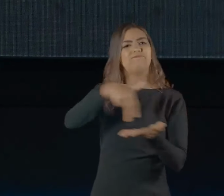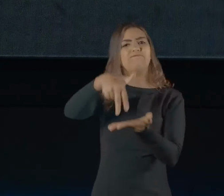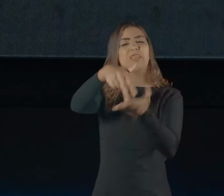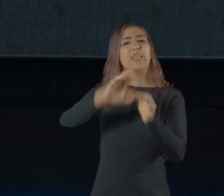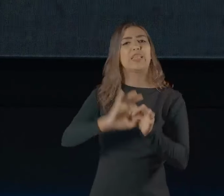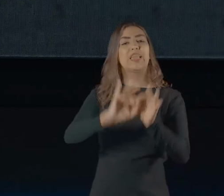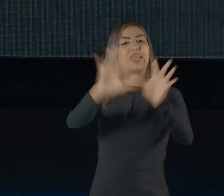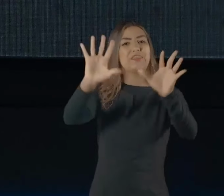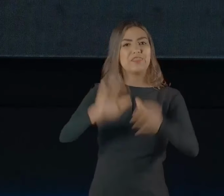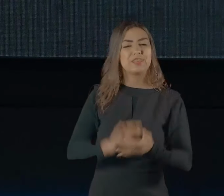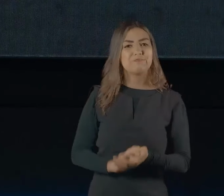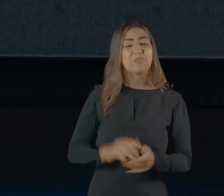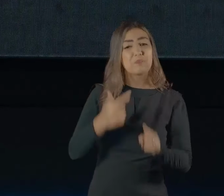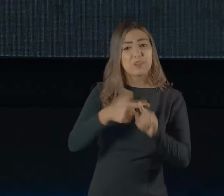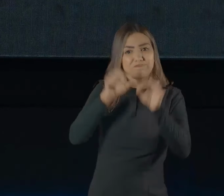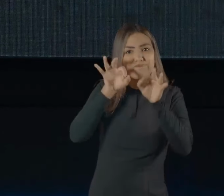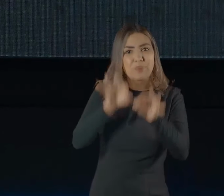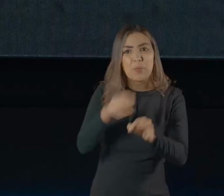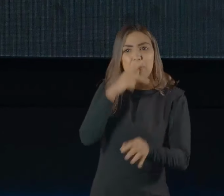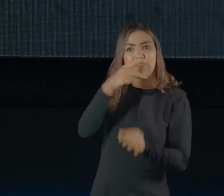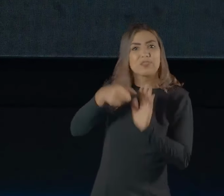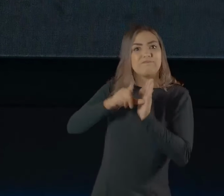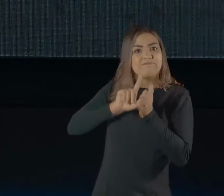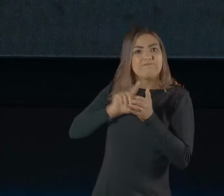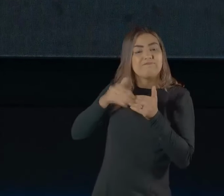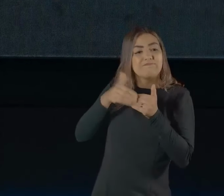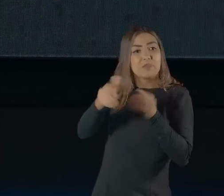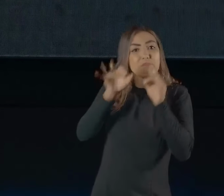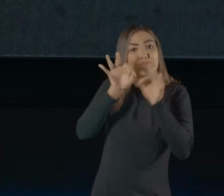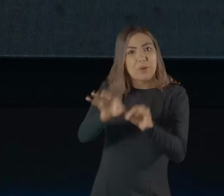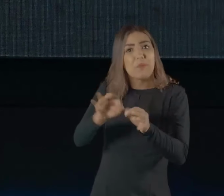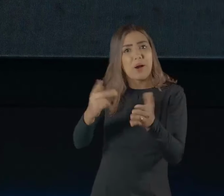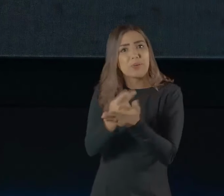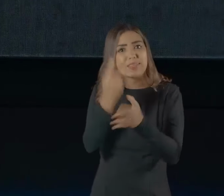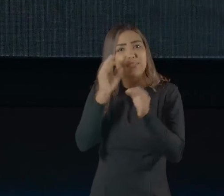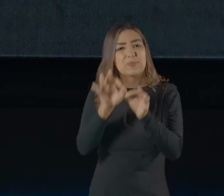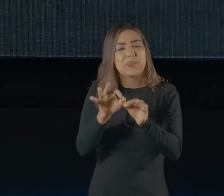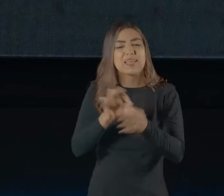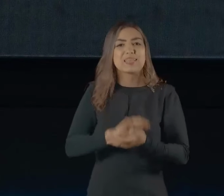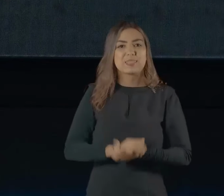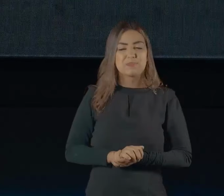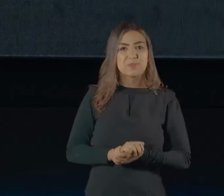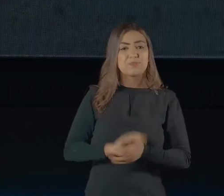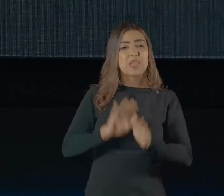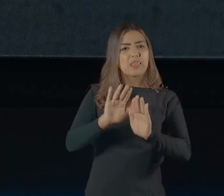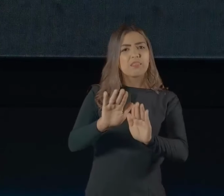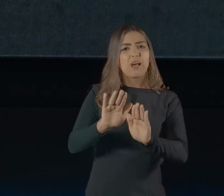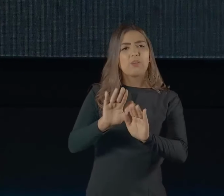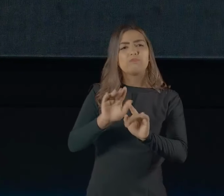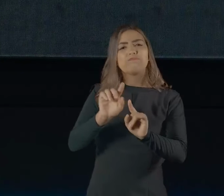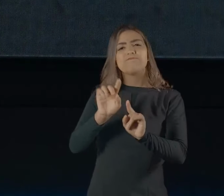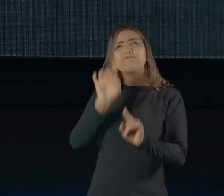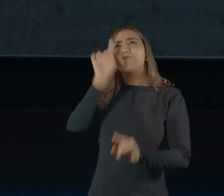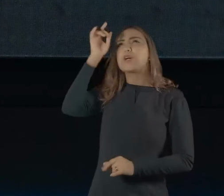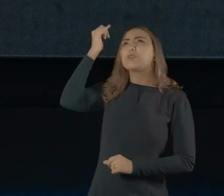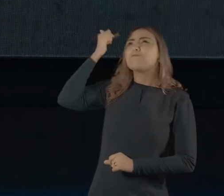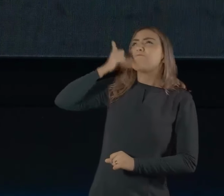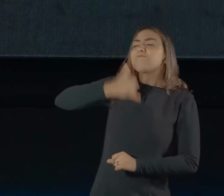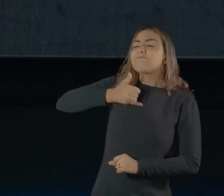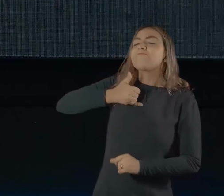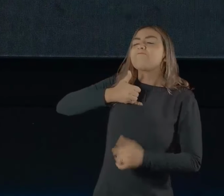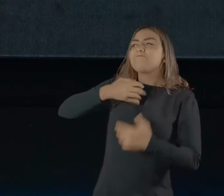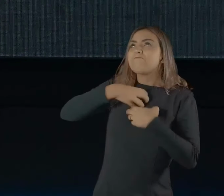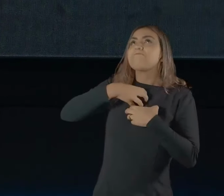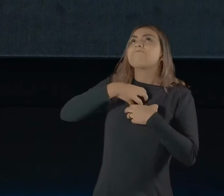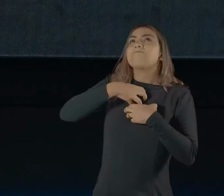o livrou. Então, meu querido, quando você descobre o teu chamado, você tem que ter coragem